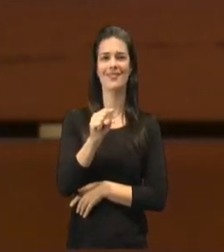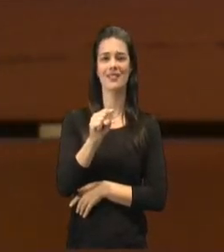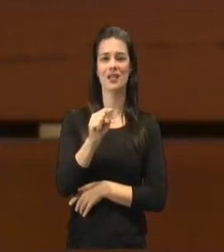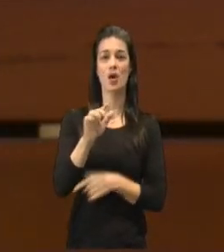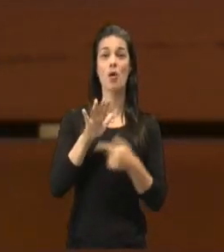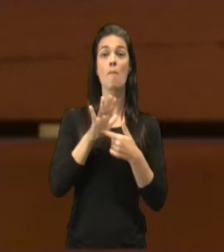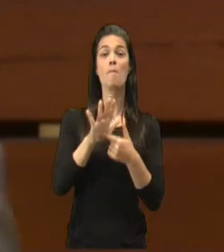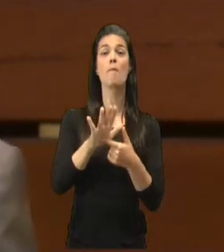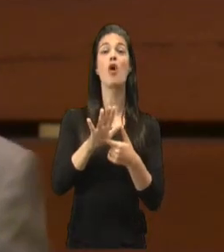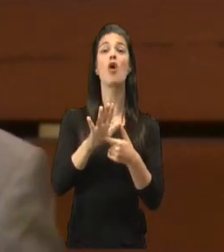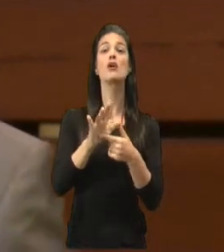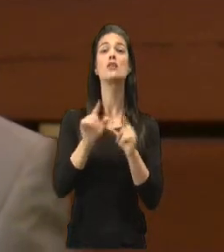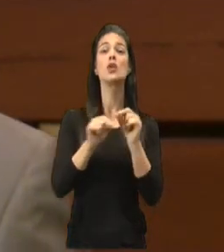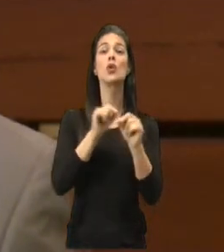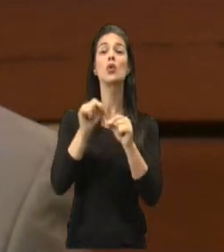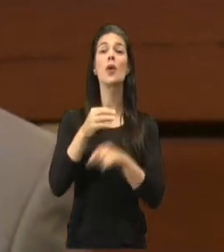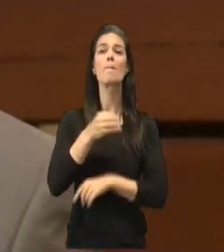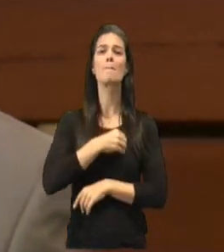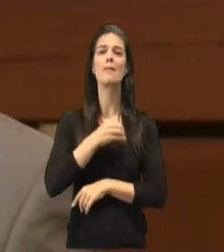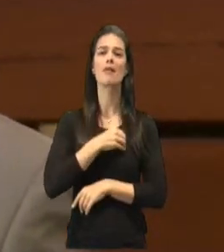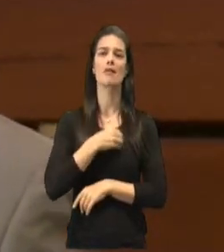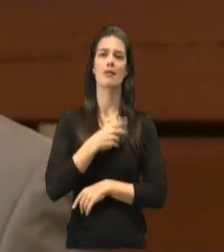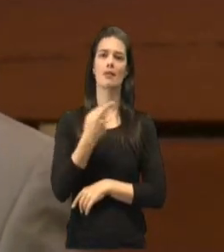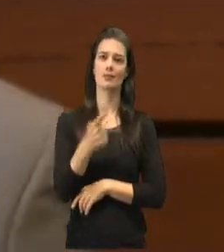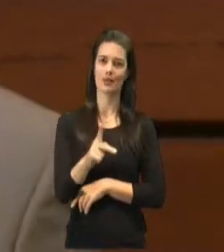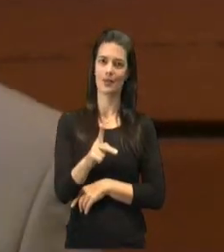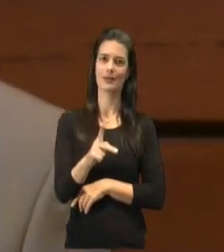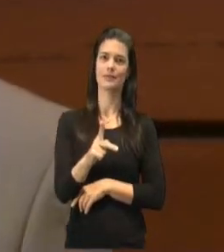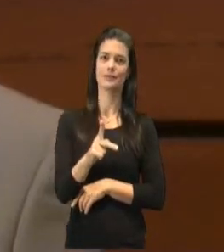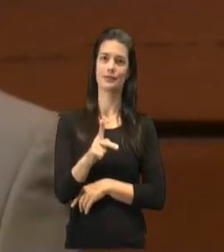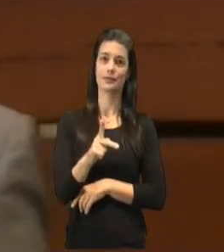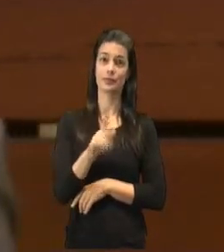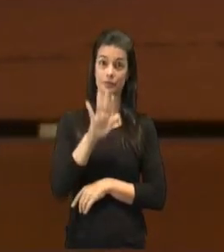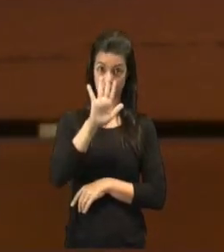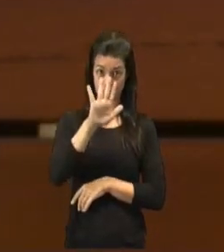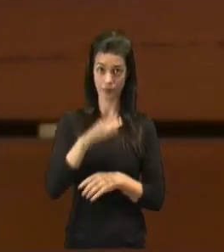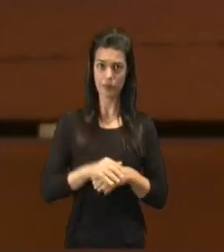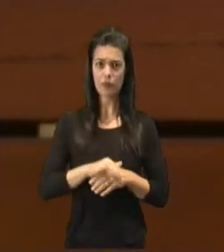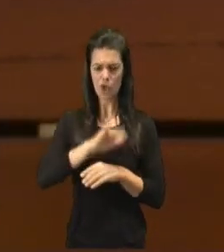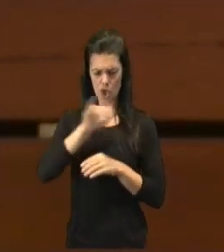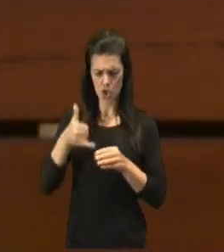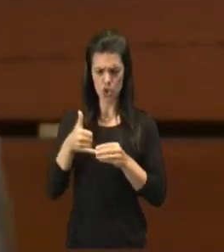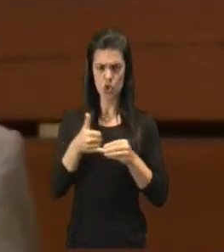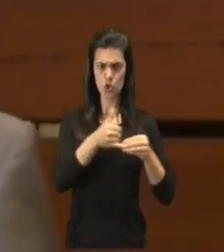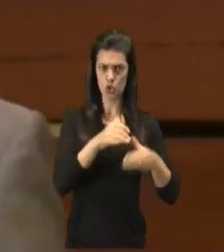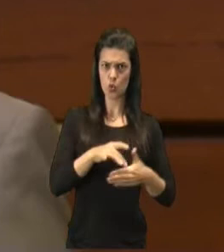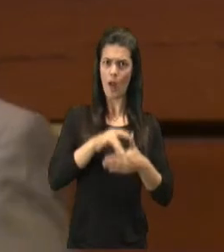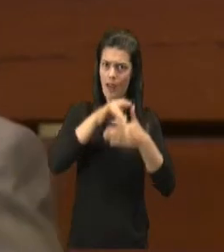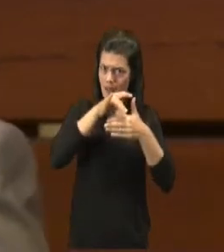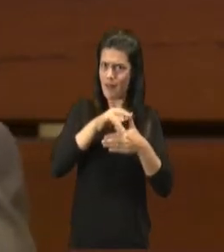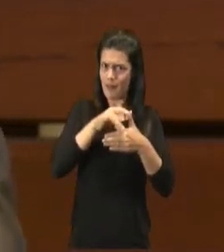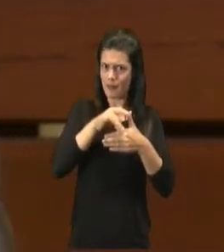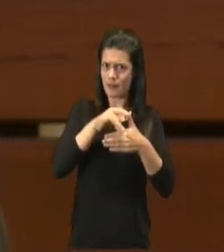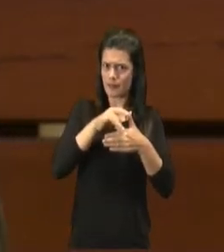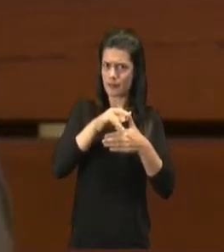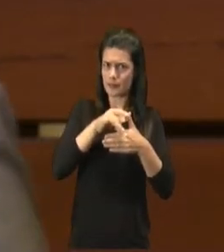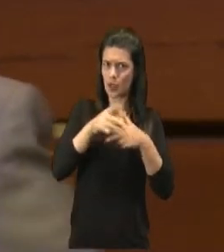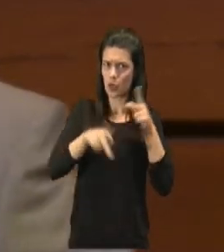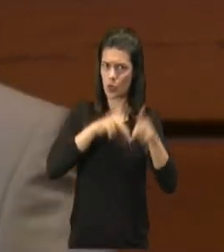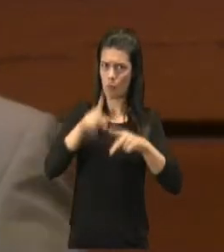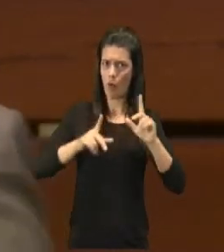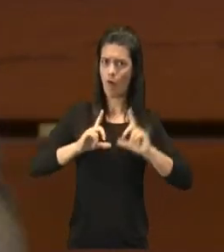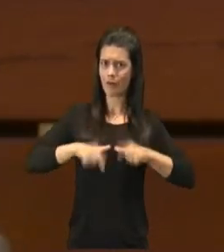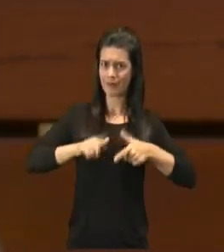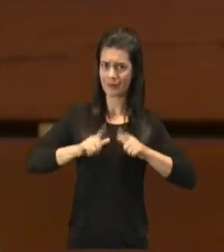negativa, que foi o pecado de Acã. Josué, como líder do povo na conquista das terras, ele luta